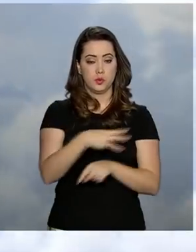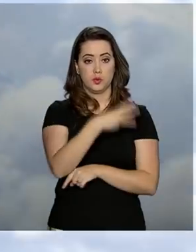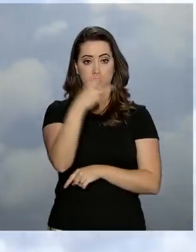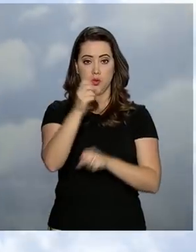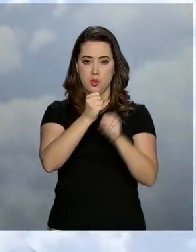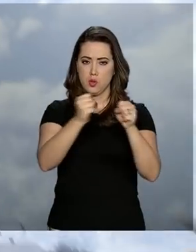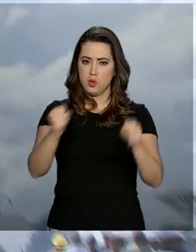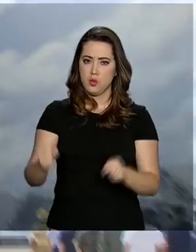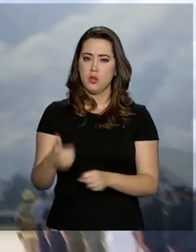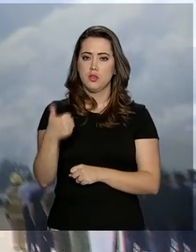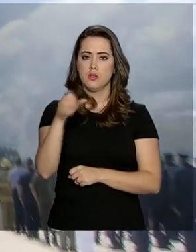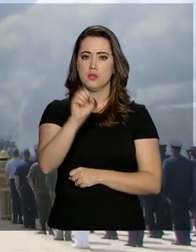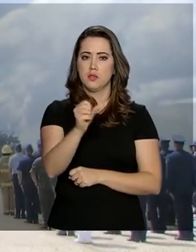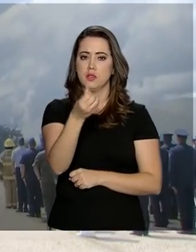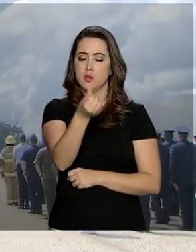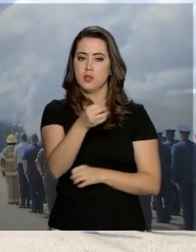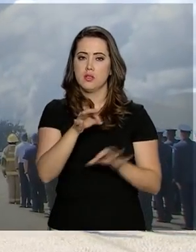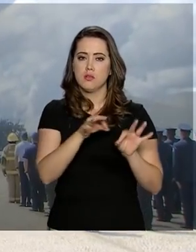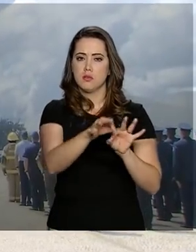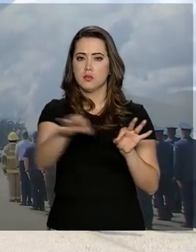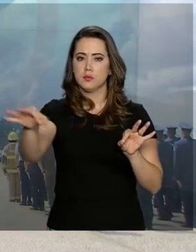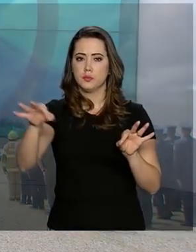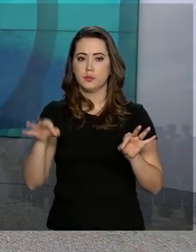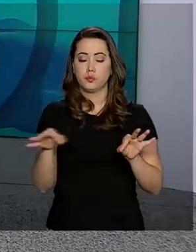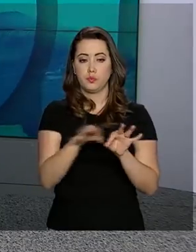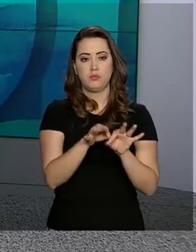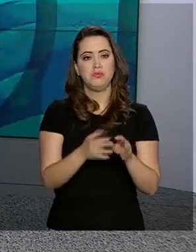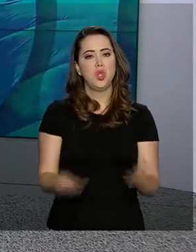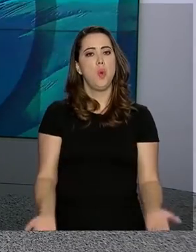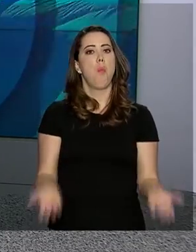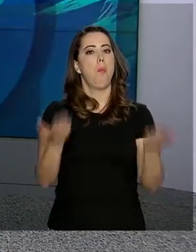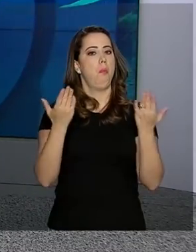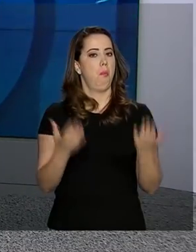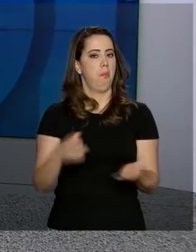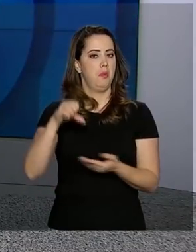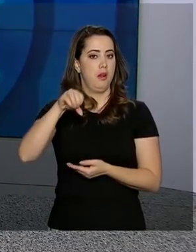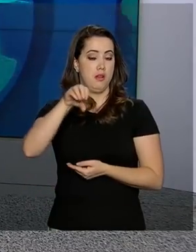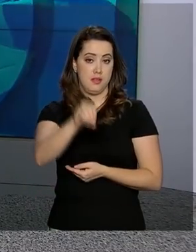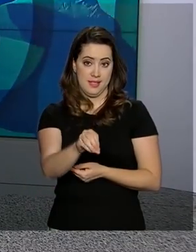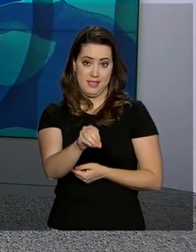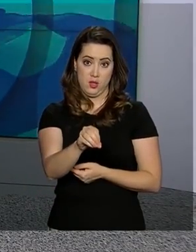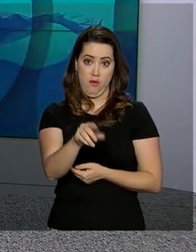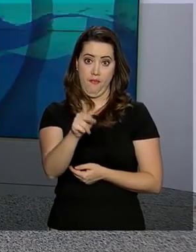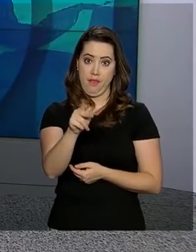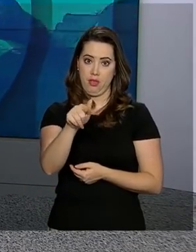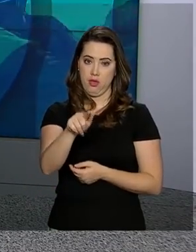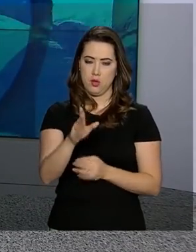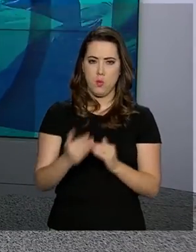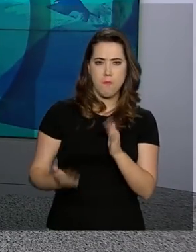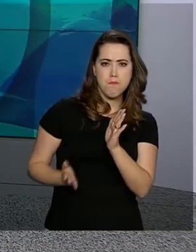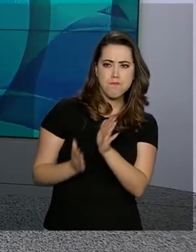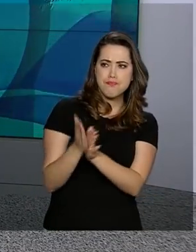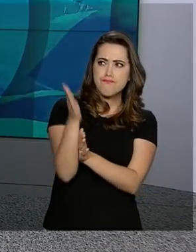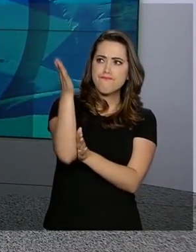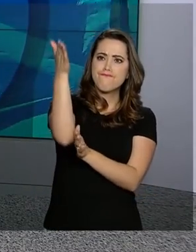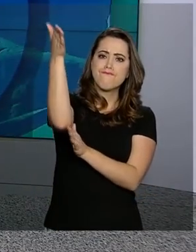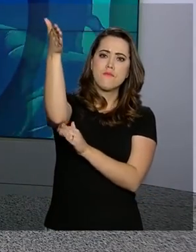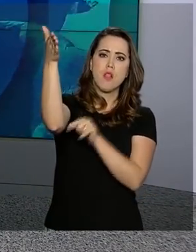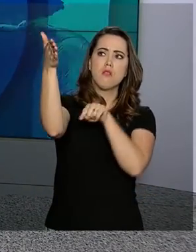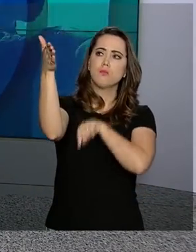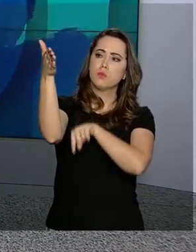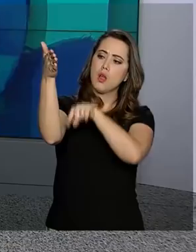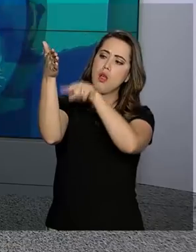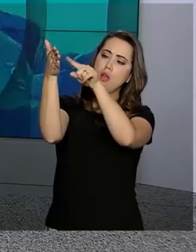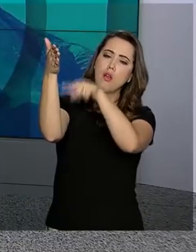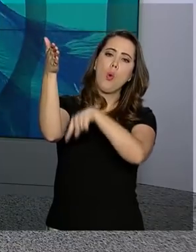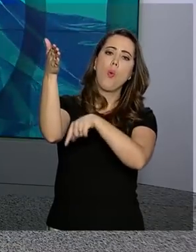tem 186 metros quadrados, pesa 90 quilos e fica no topo do mastro, que tem